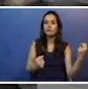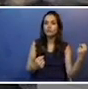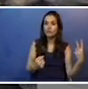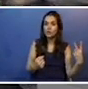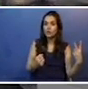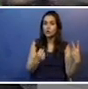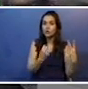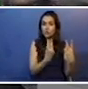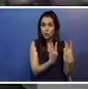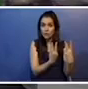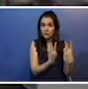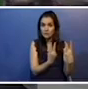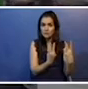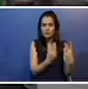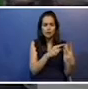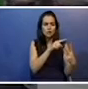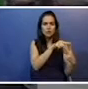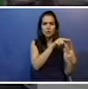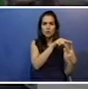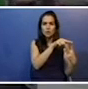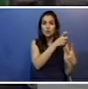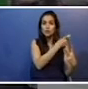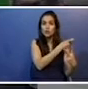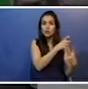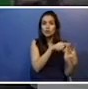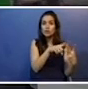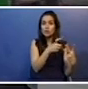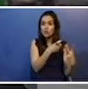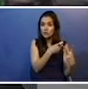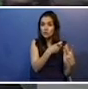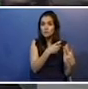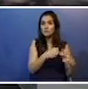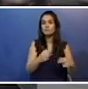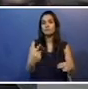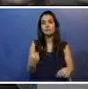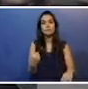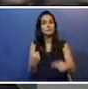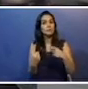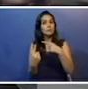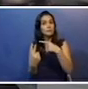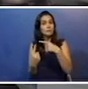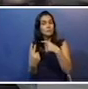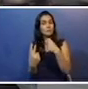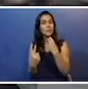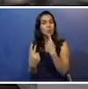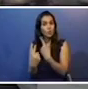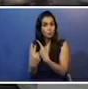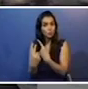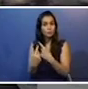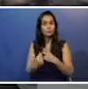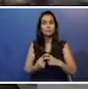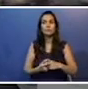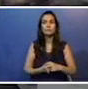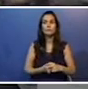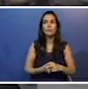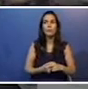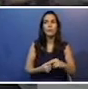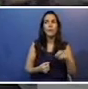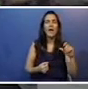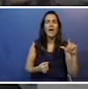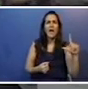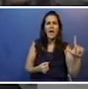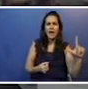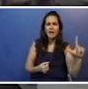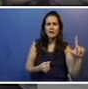cada X vale 10 e cada I vale 1. O L é o 50,